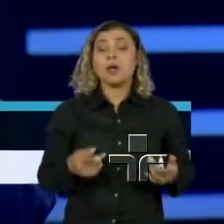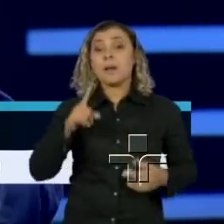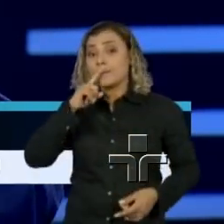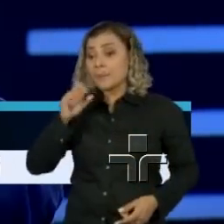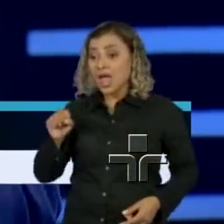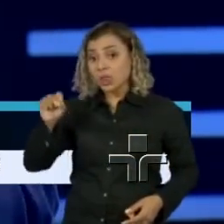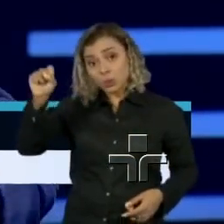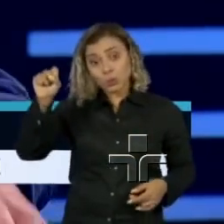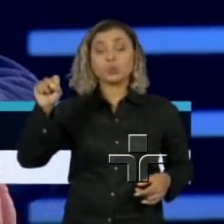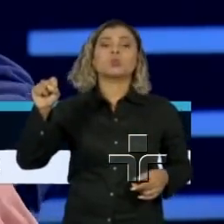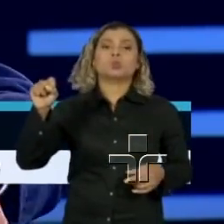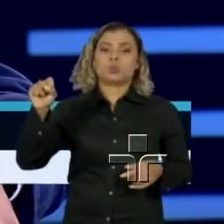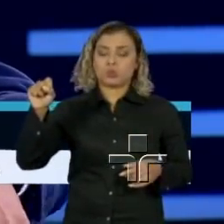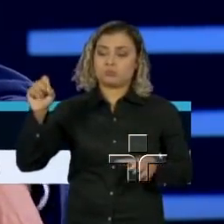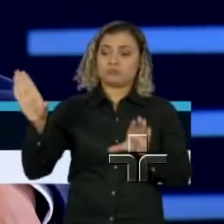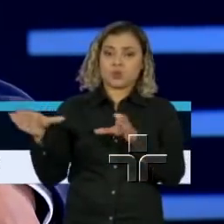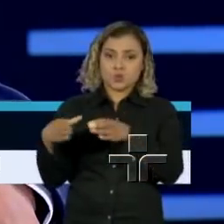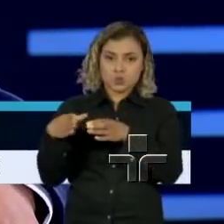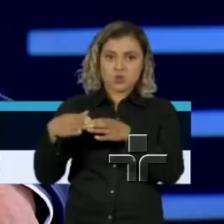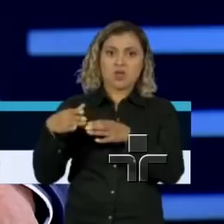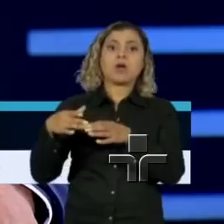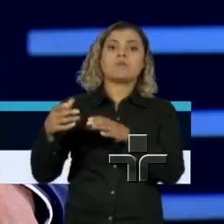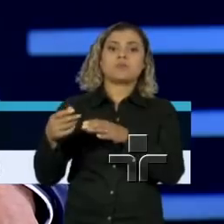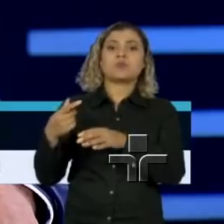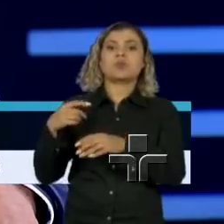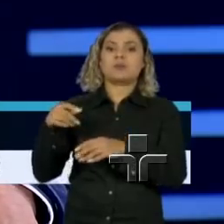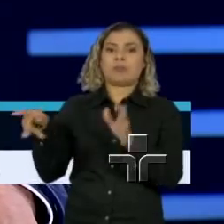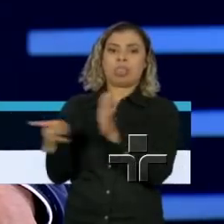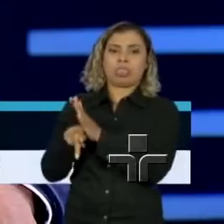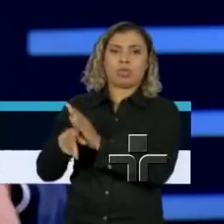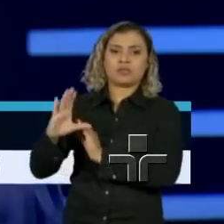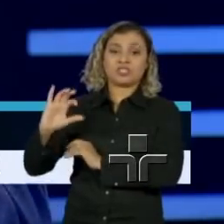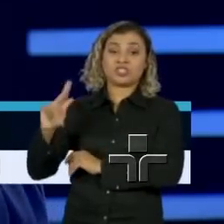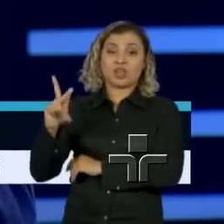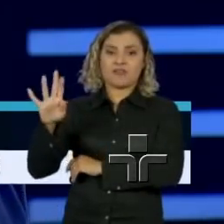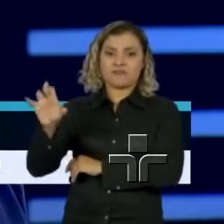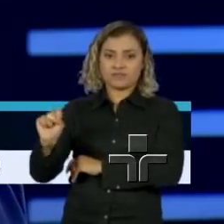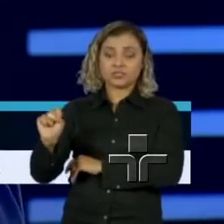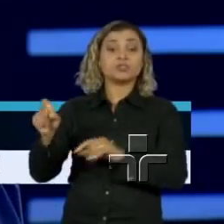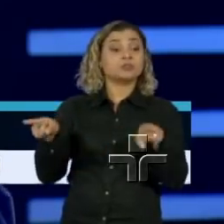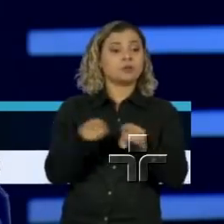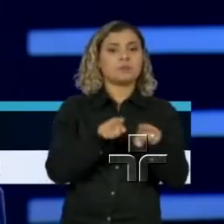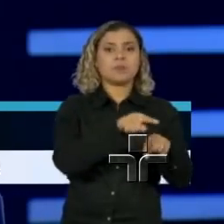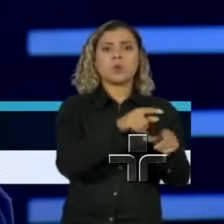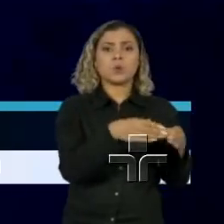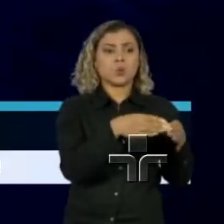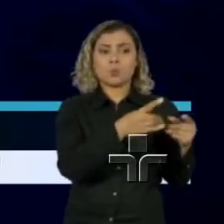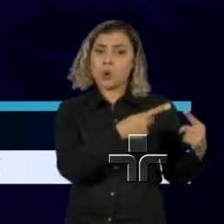Maduro e toda a quadrilha chavista e a oposição possam sentar à mesa